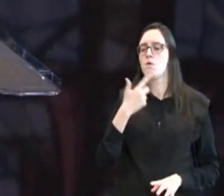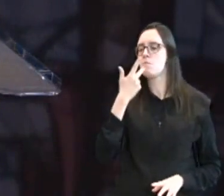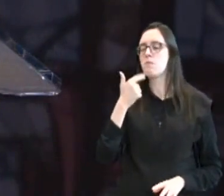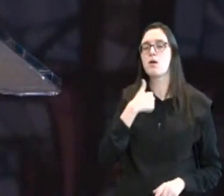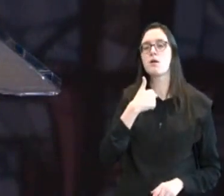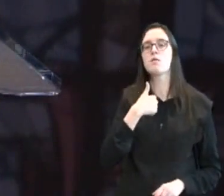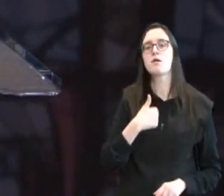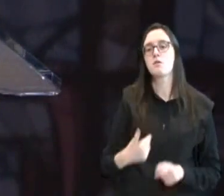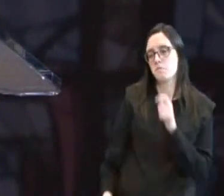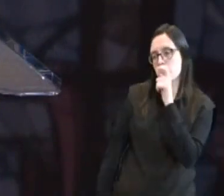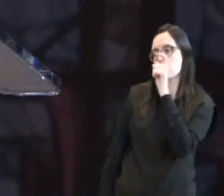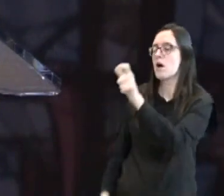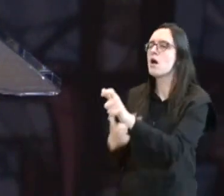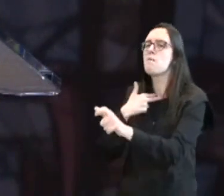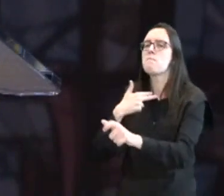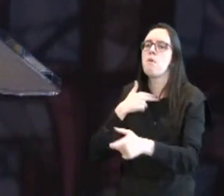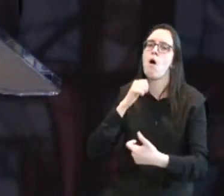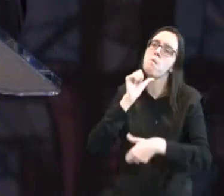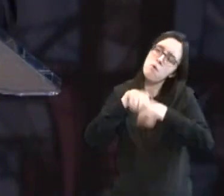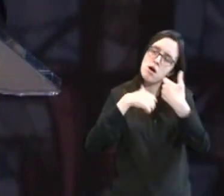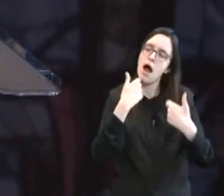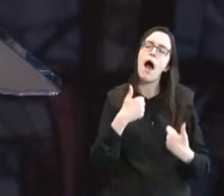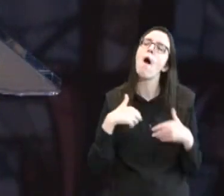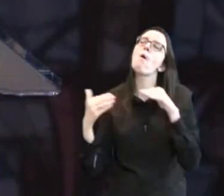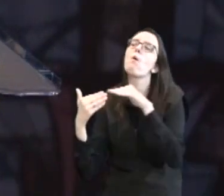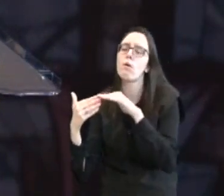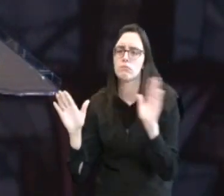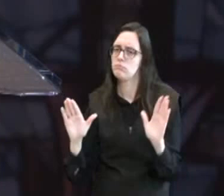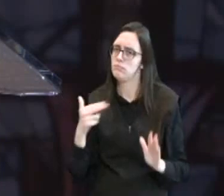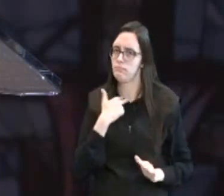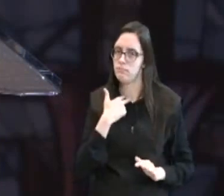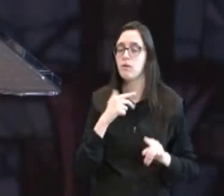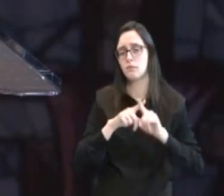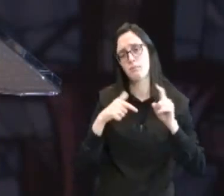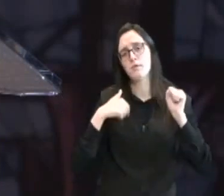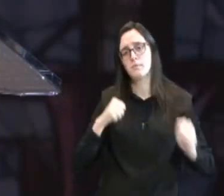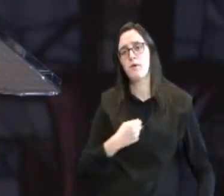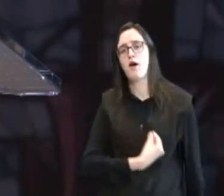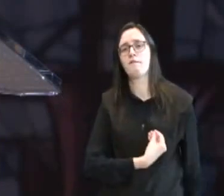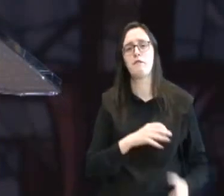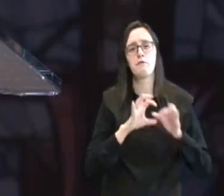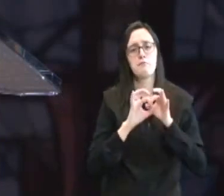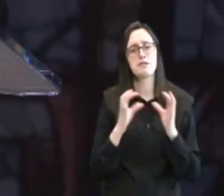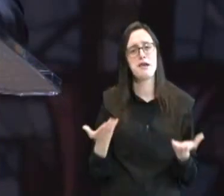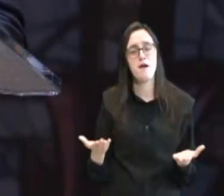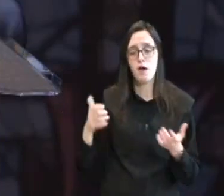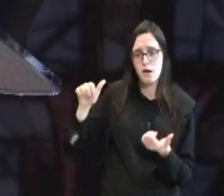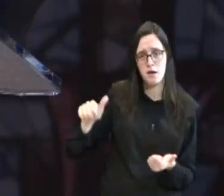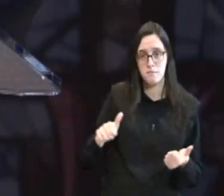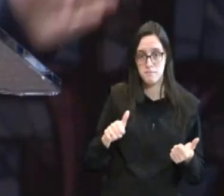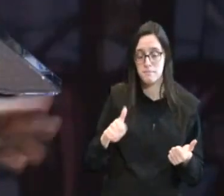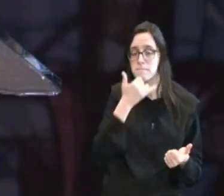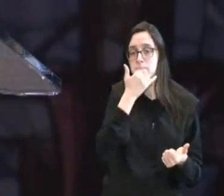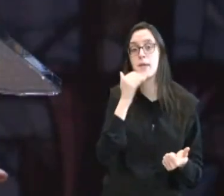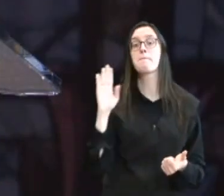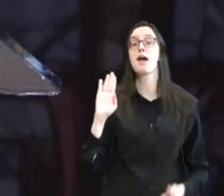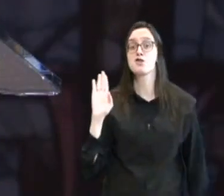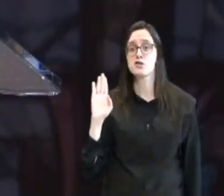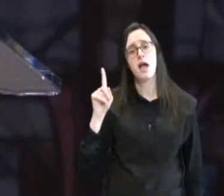minha identidade para concordar, mas eu posso viver em união. E o batista é assim, é